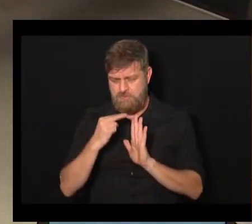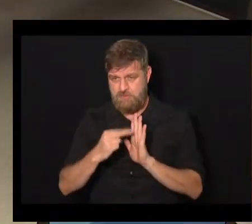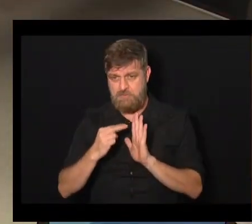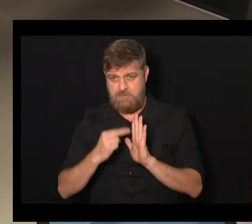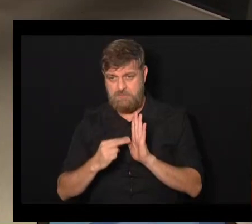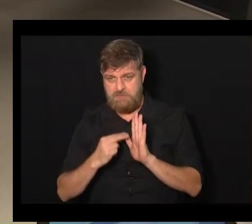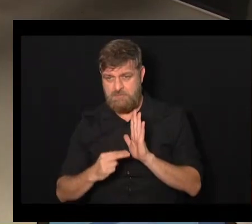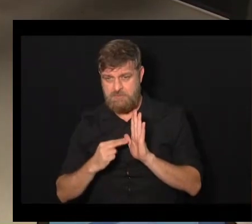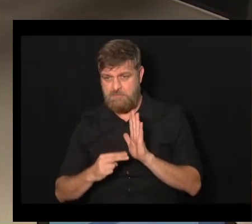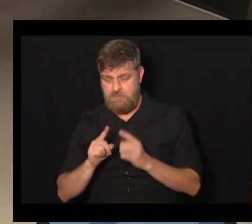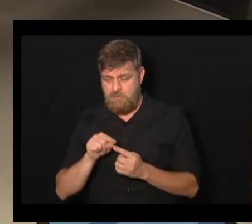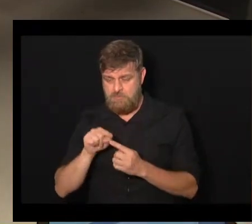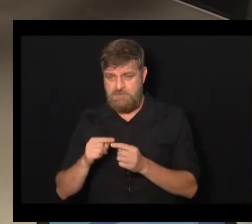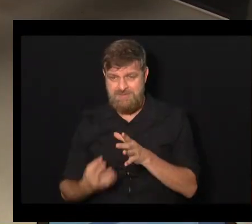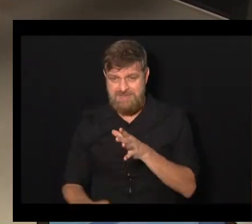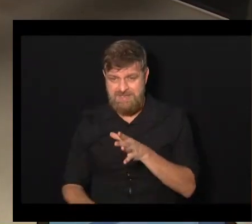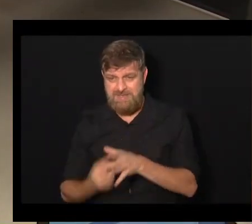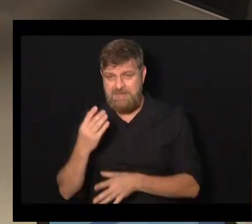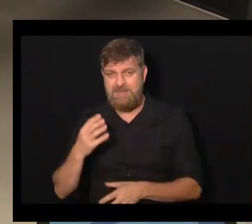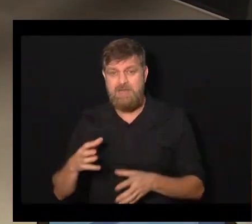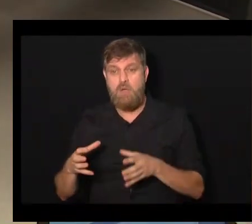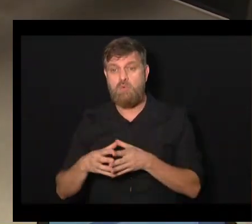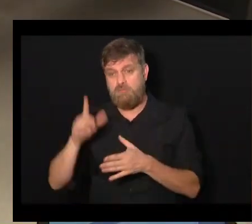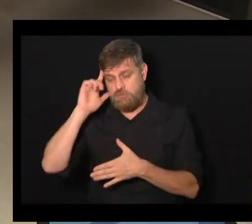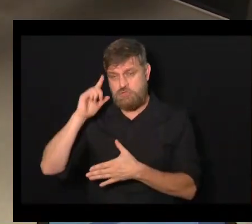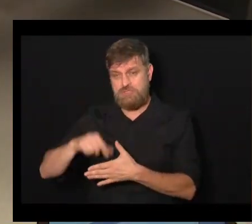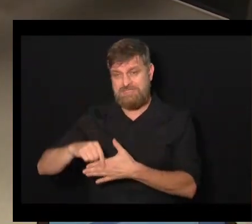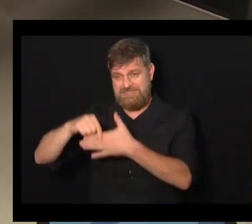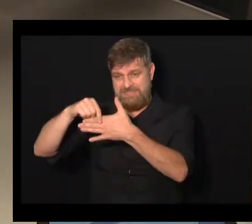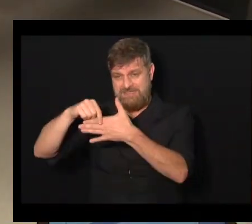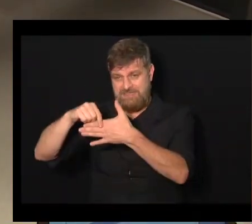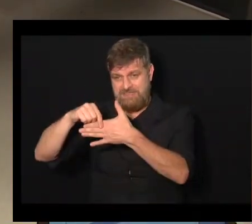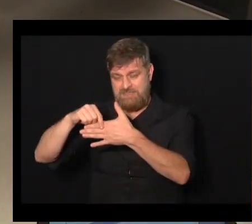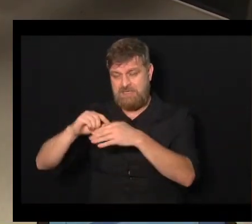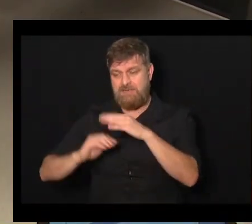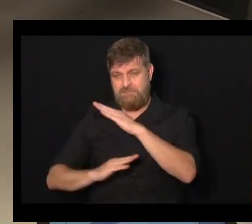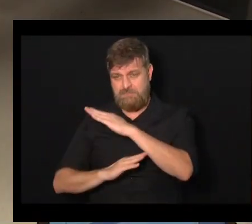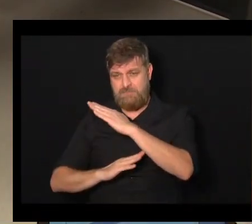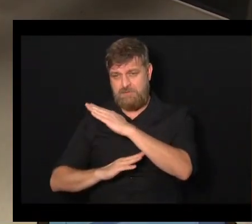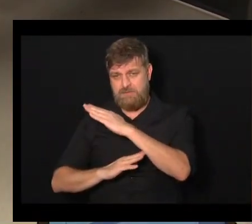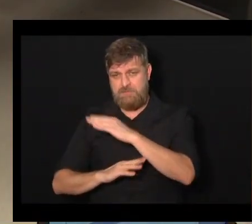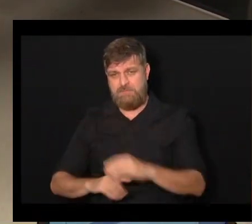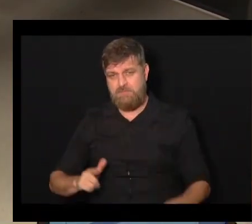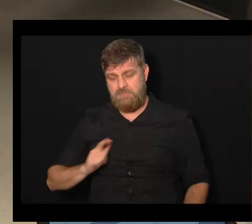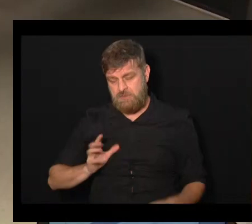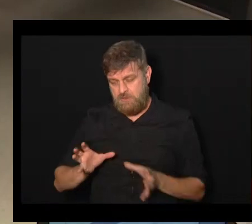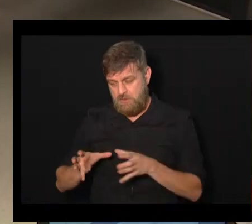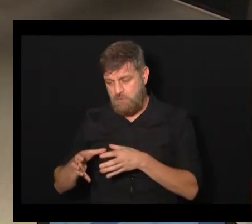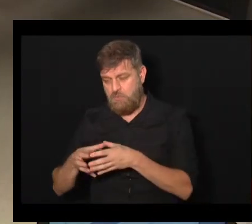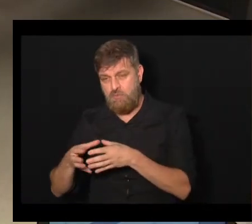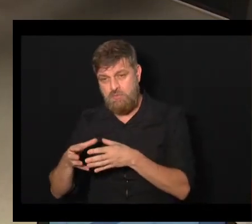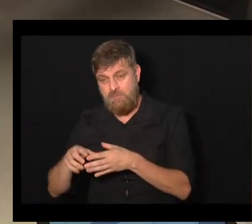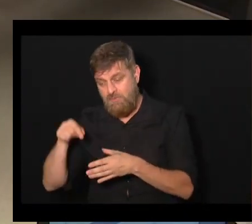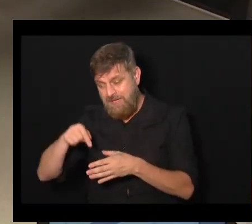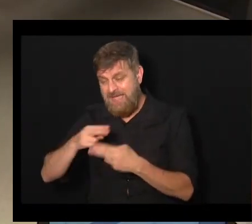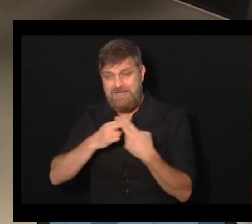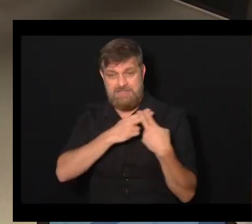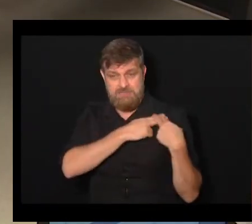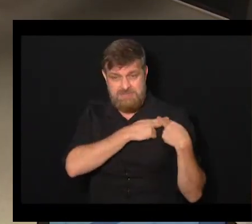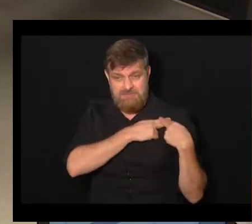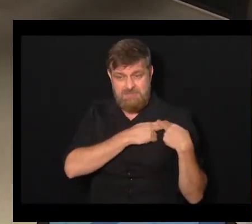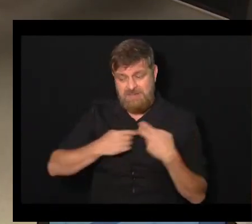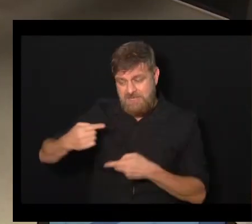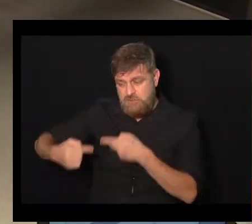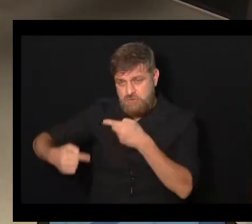que cria o colégio de líderes nessa casa, um colégio que será responsável pela